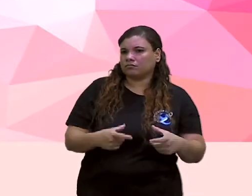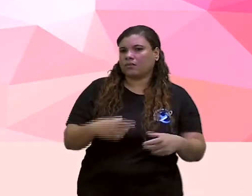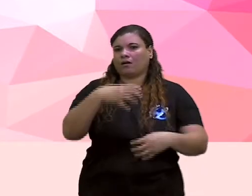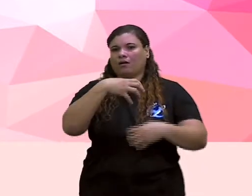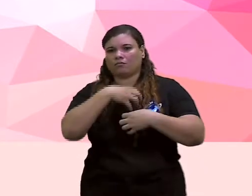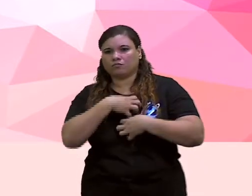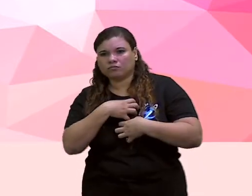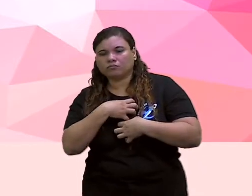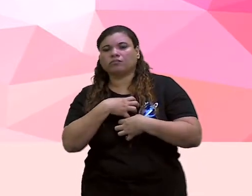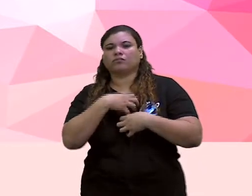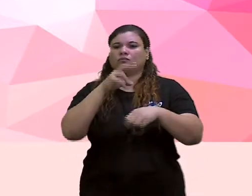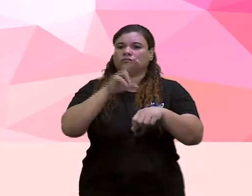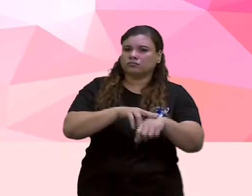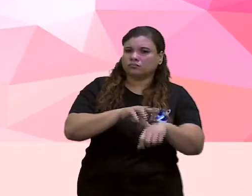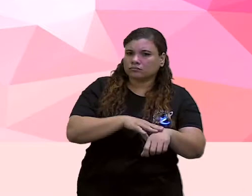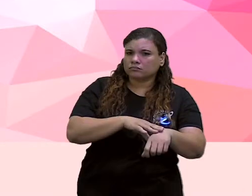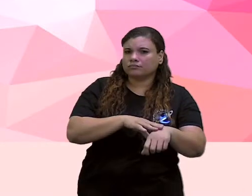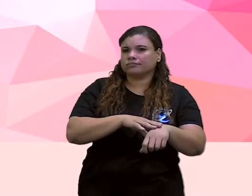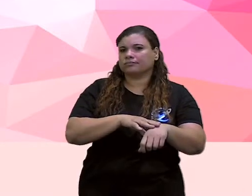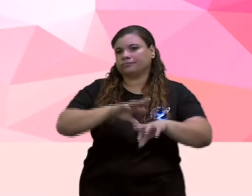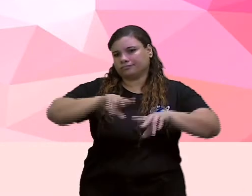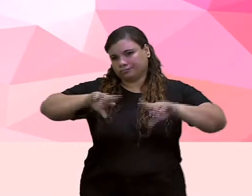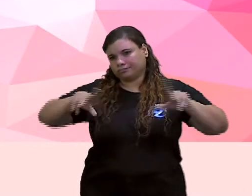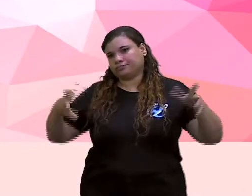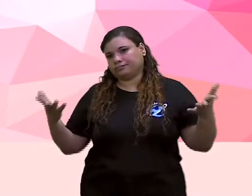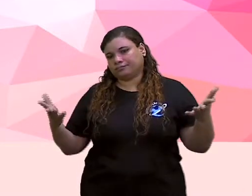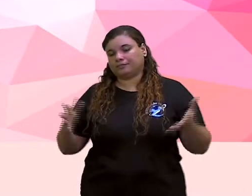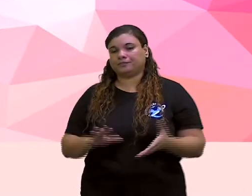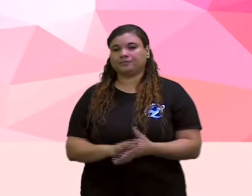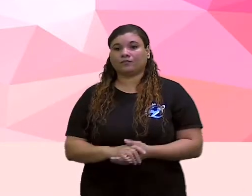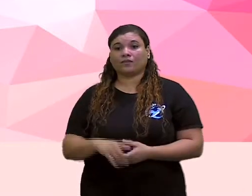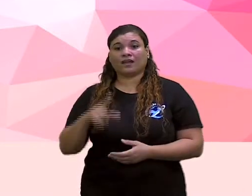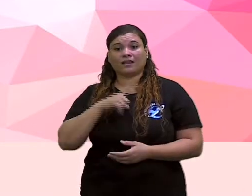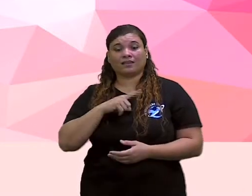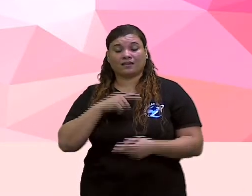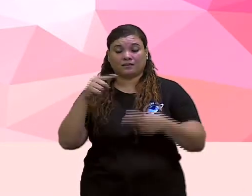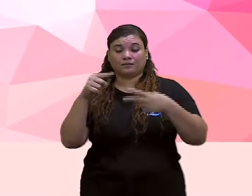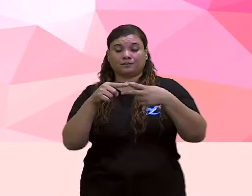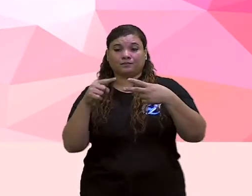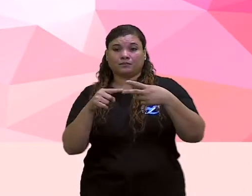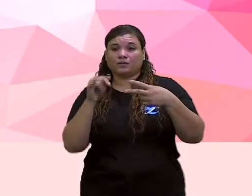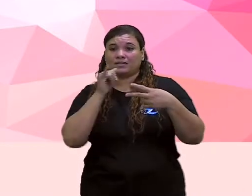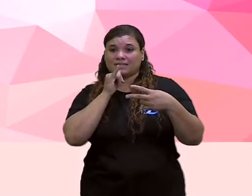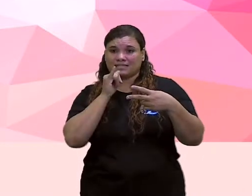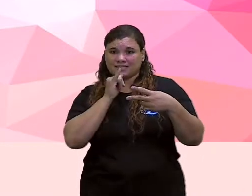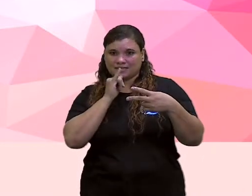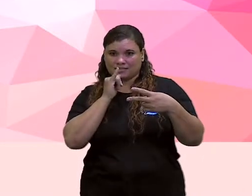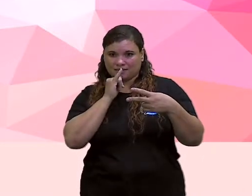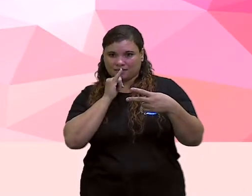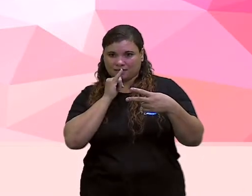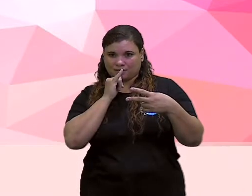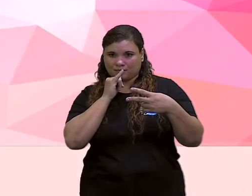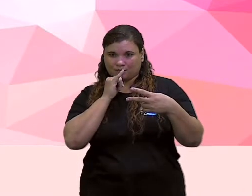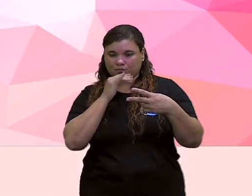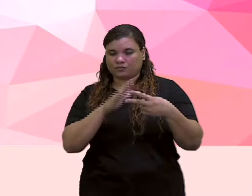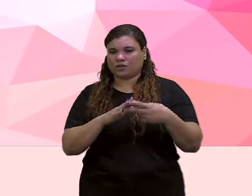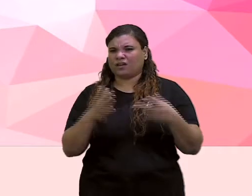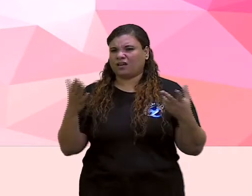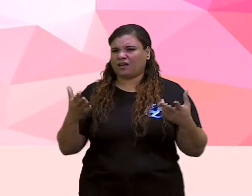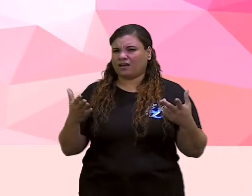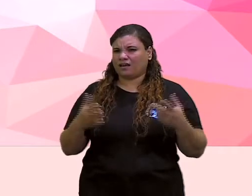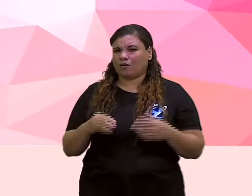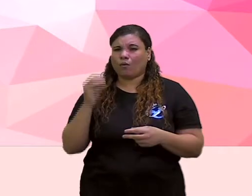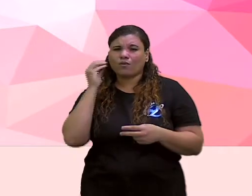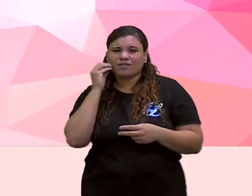vai entender elas de acordo com os exemplos. Nós já temos aqui dois exemplos que nós vamos procurar